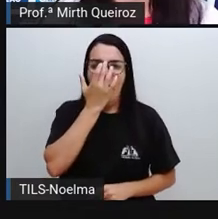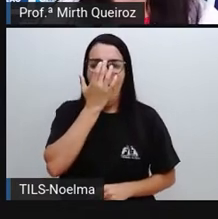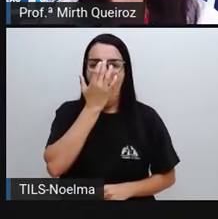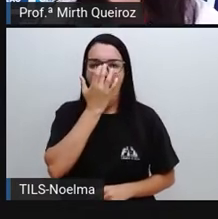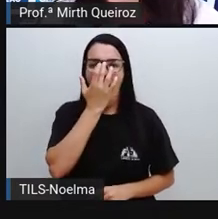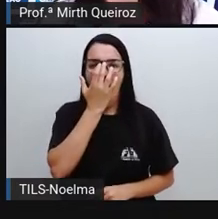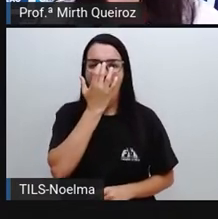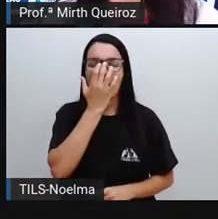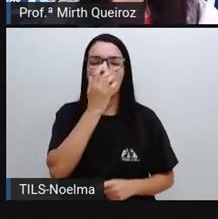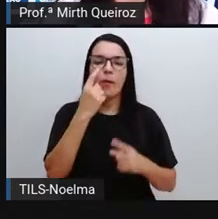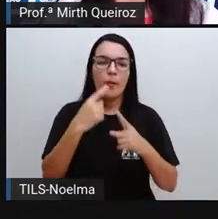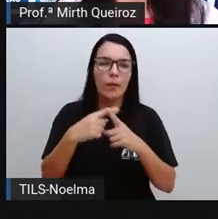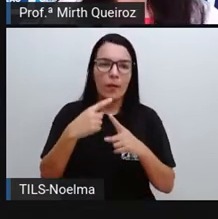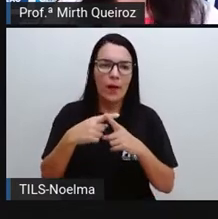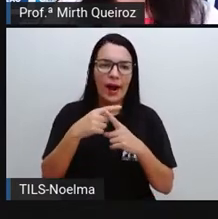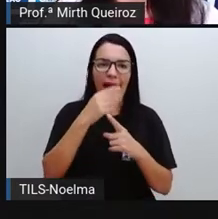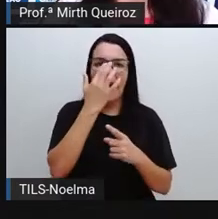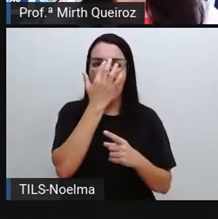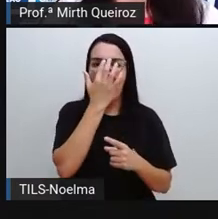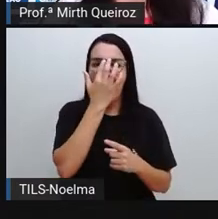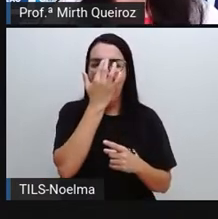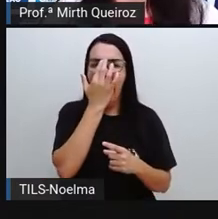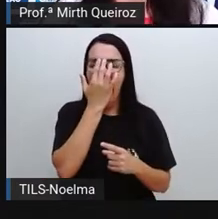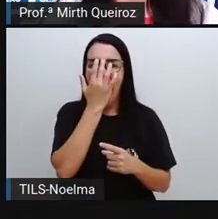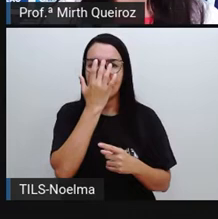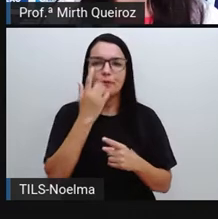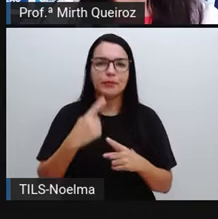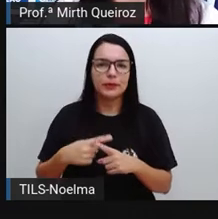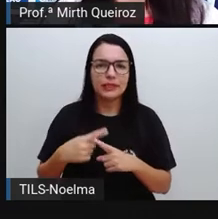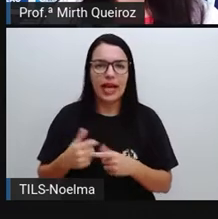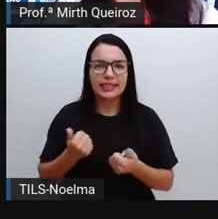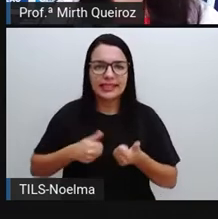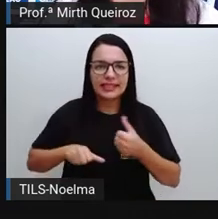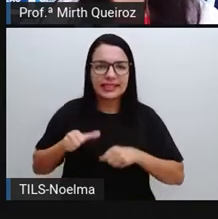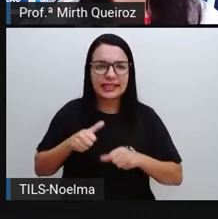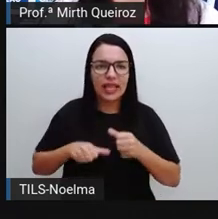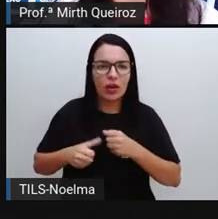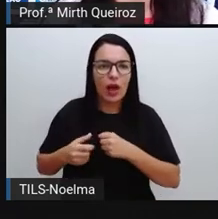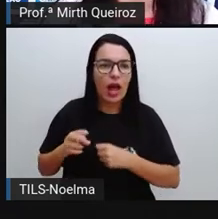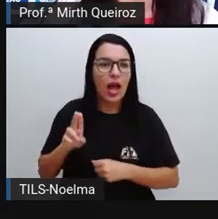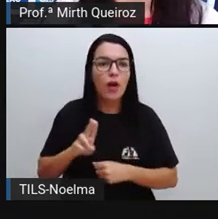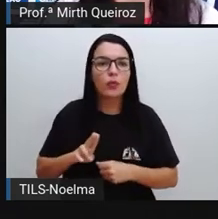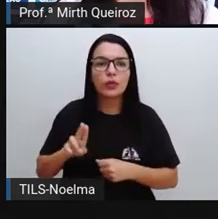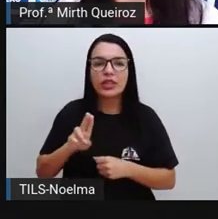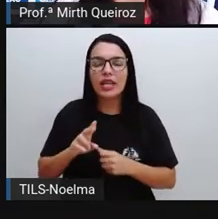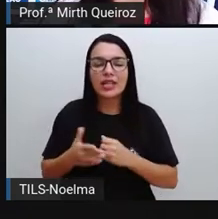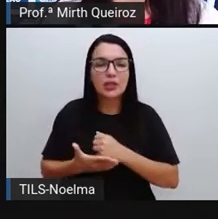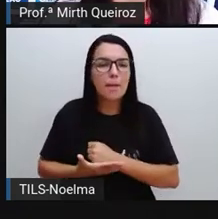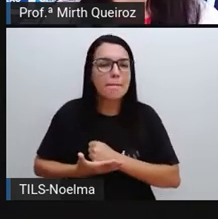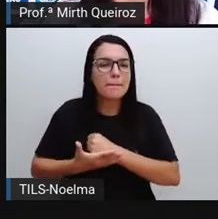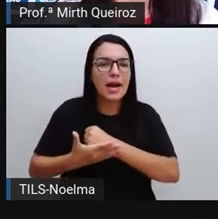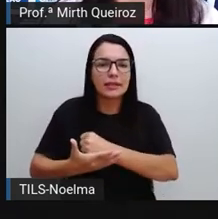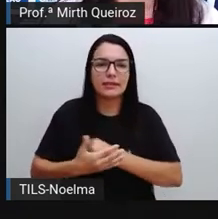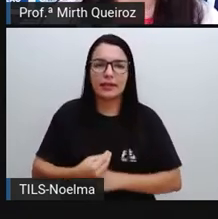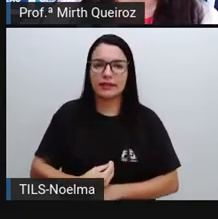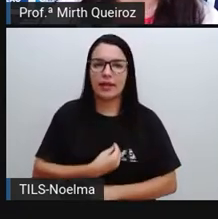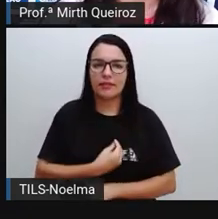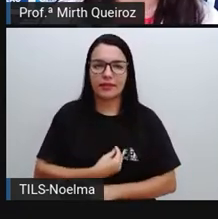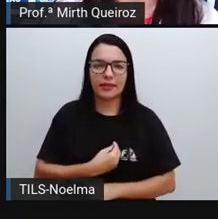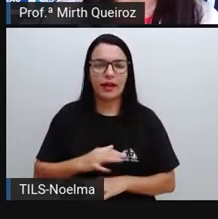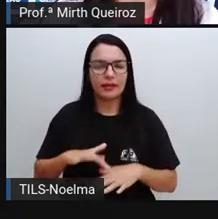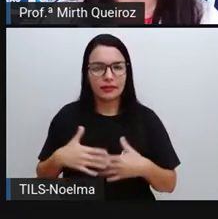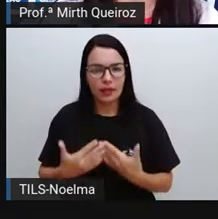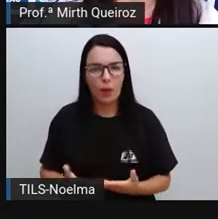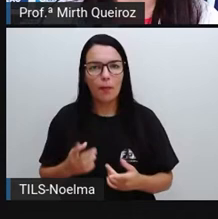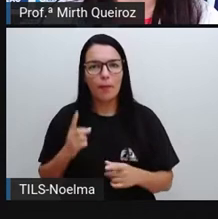unidade básica da vida. Tudo surge a partir da célula, certo? E vírus não tem célula. Então, eles não são considerados seres vivos